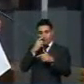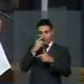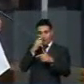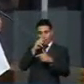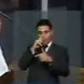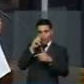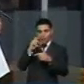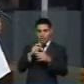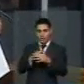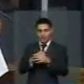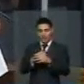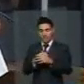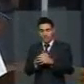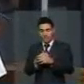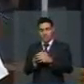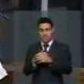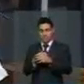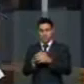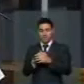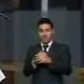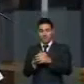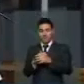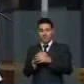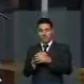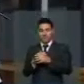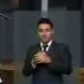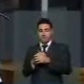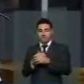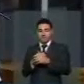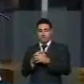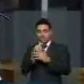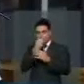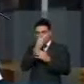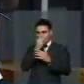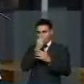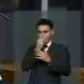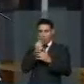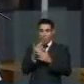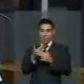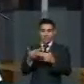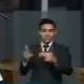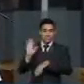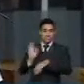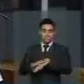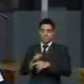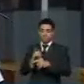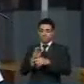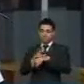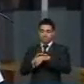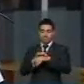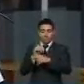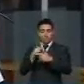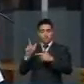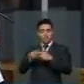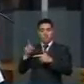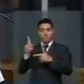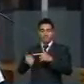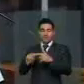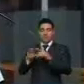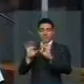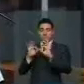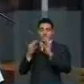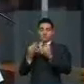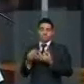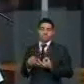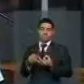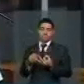Eu concluo, senhor presidente. A instituição mais adoecida que nós temos na sociedade hoje é